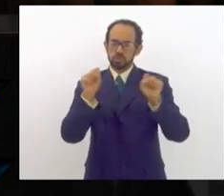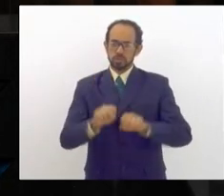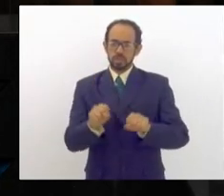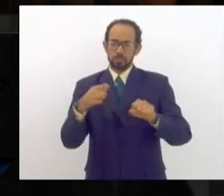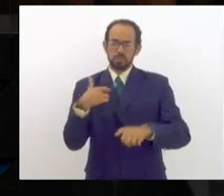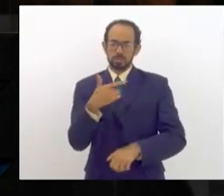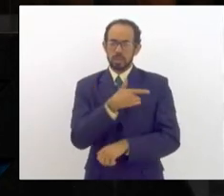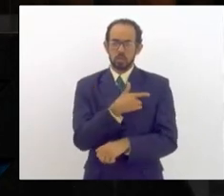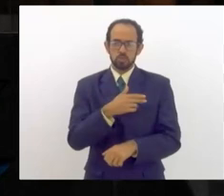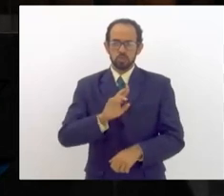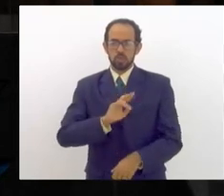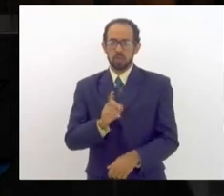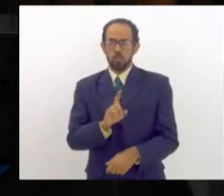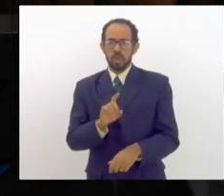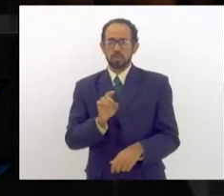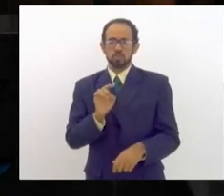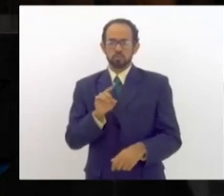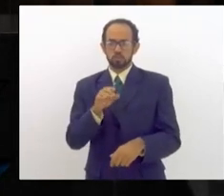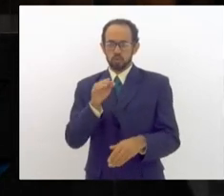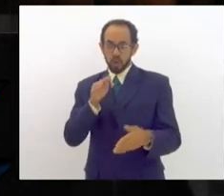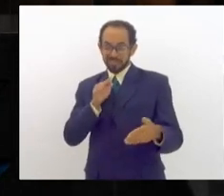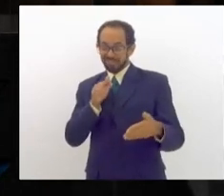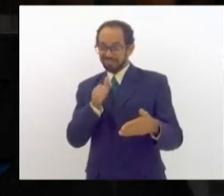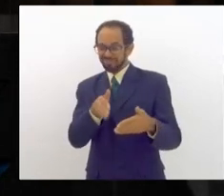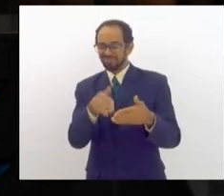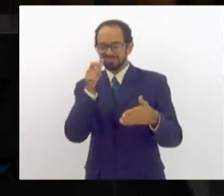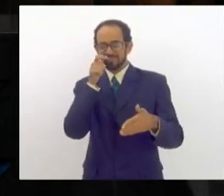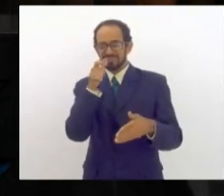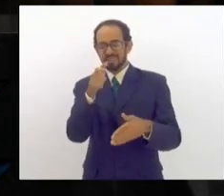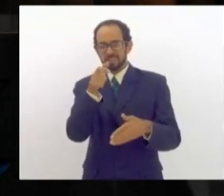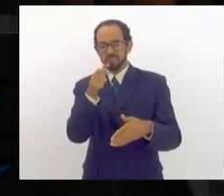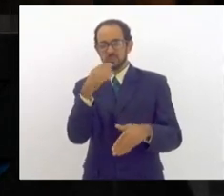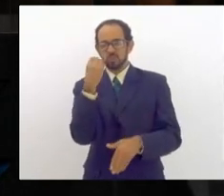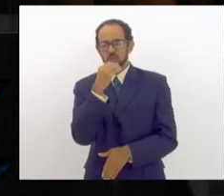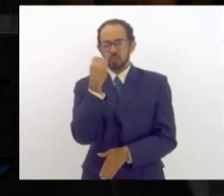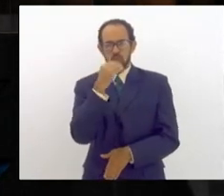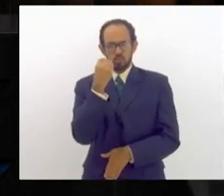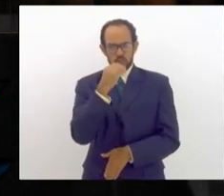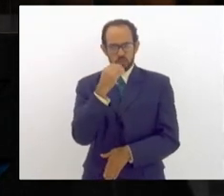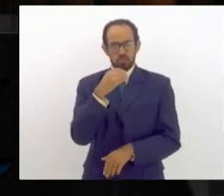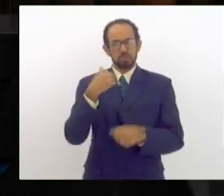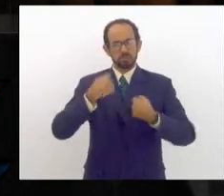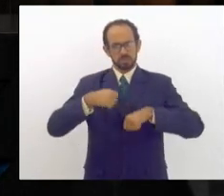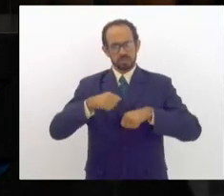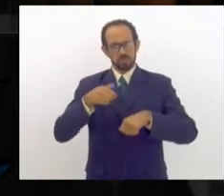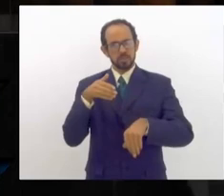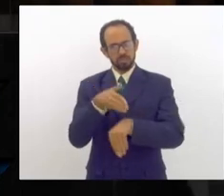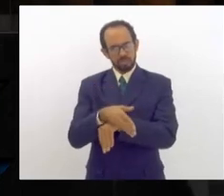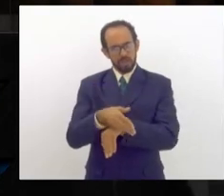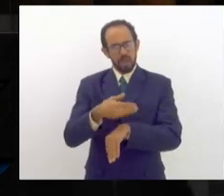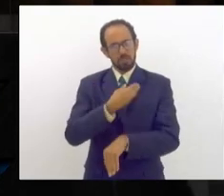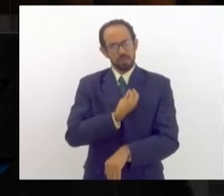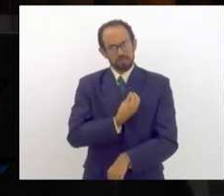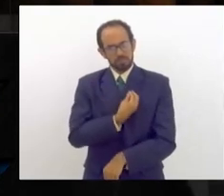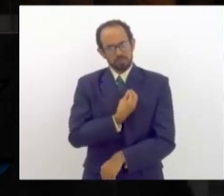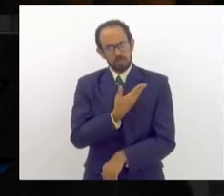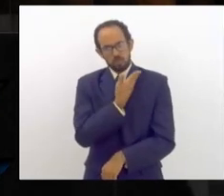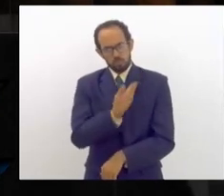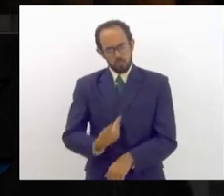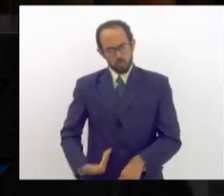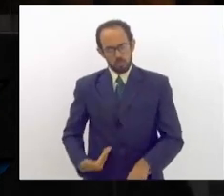não seja voltado só para o lucro e aí tem que entrar a participação pública do Governo Federal